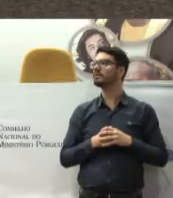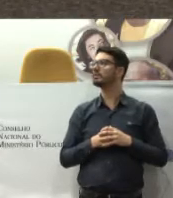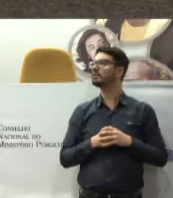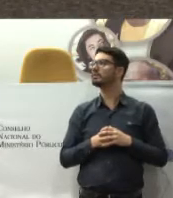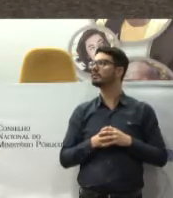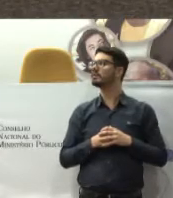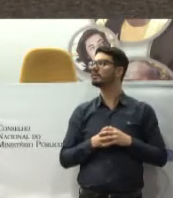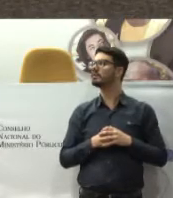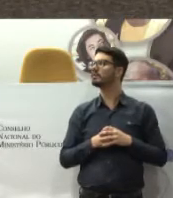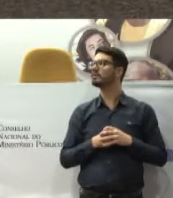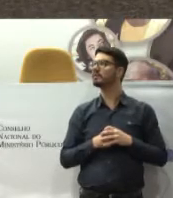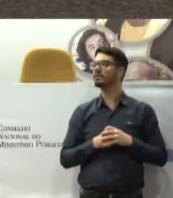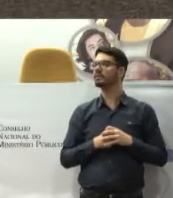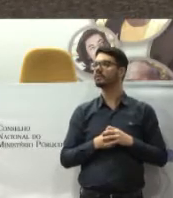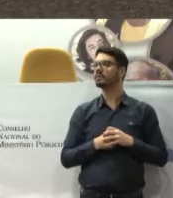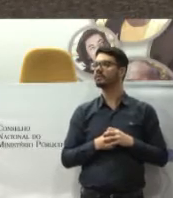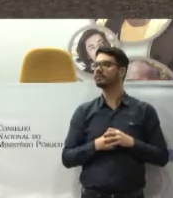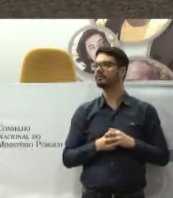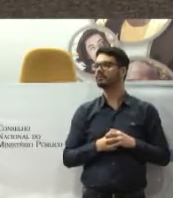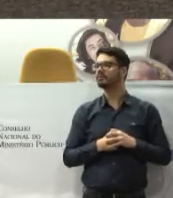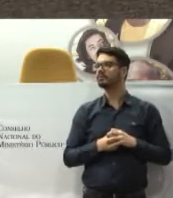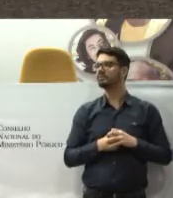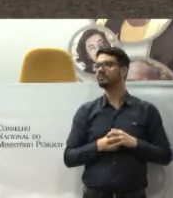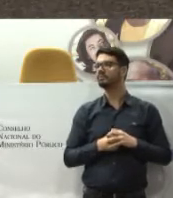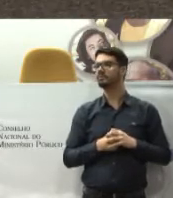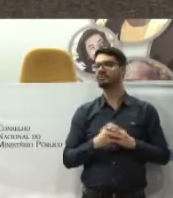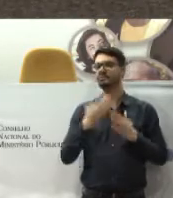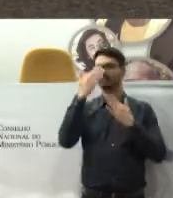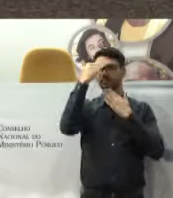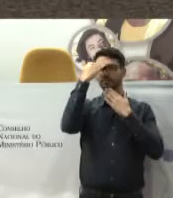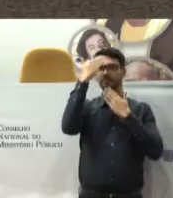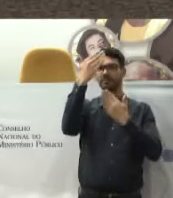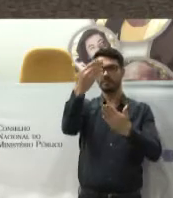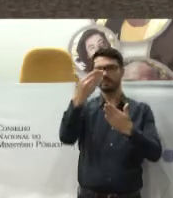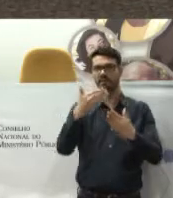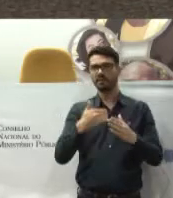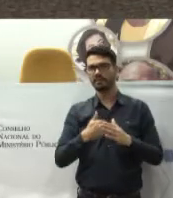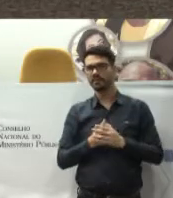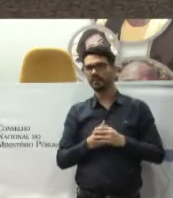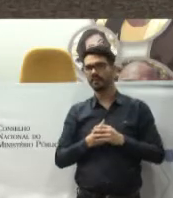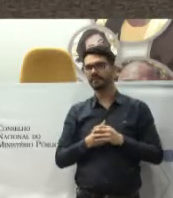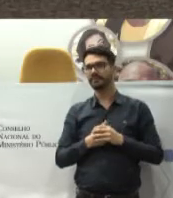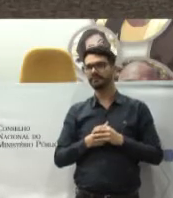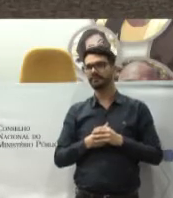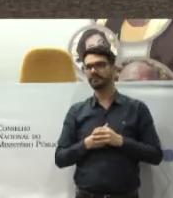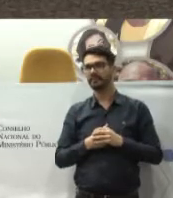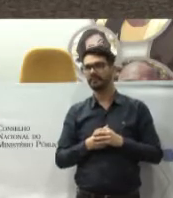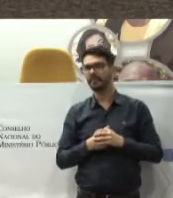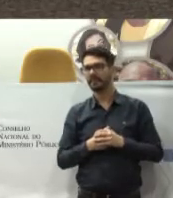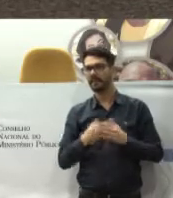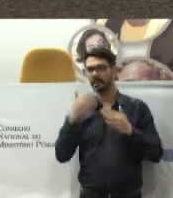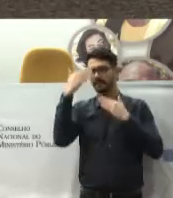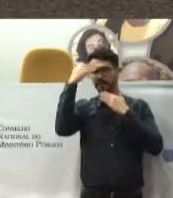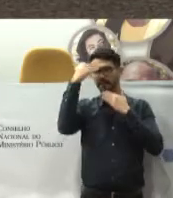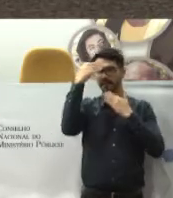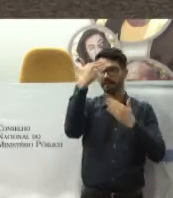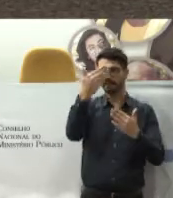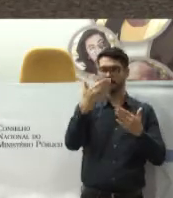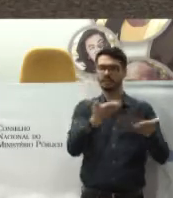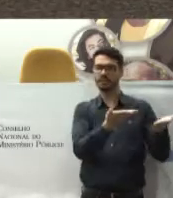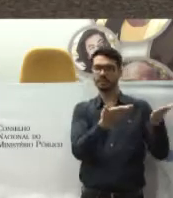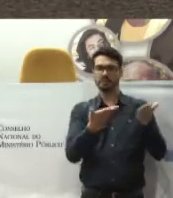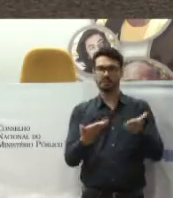dito aí proximamente. Obrigado. Muito obrigado, doutor Silvio. Eu queria agradecer o convite, agradecer a presidência da